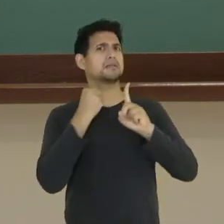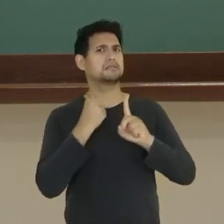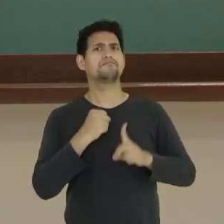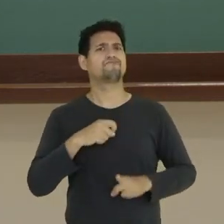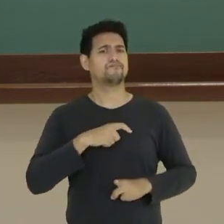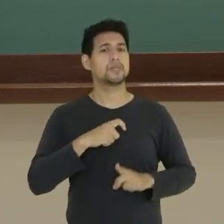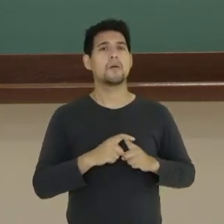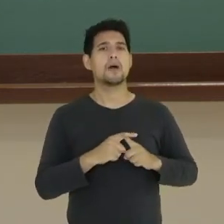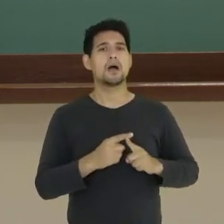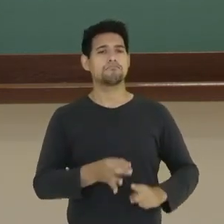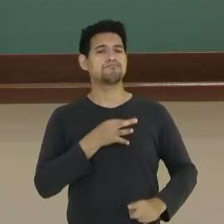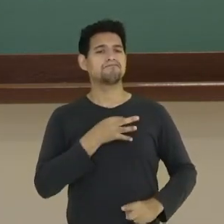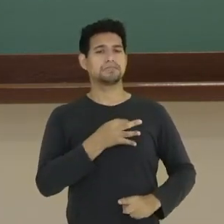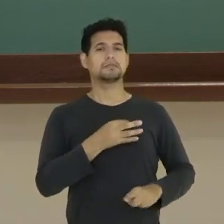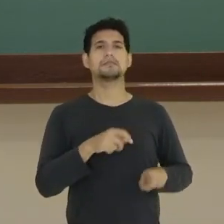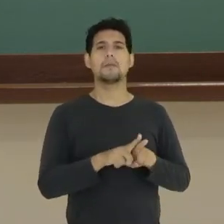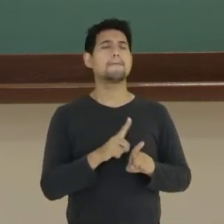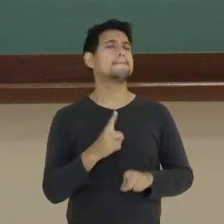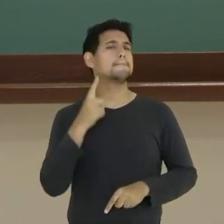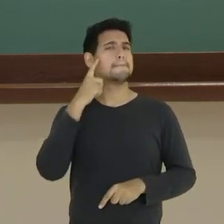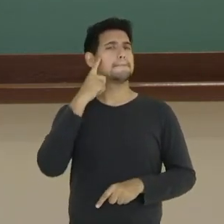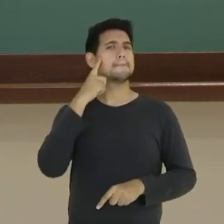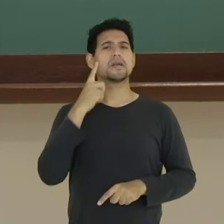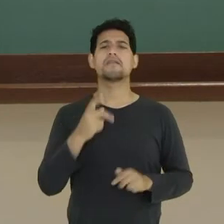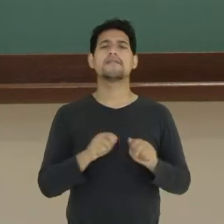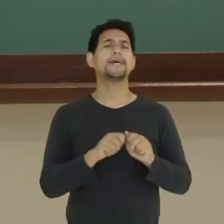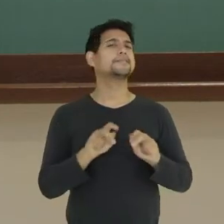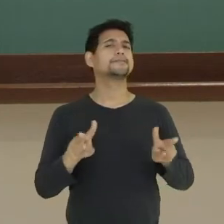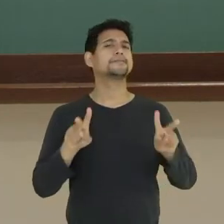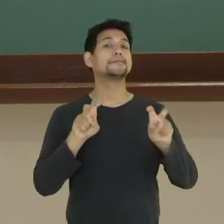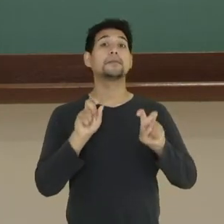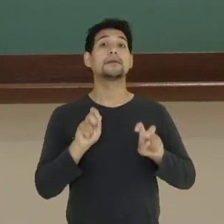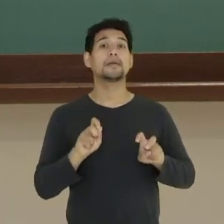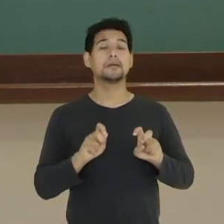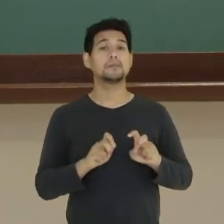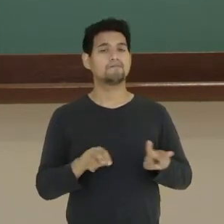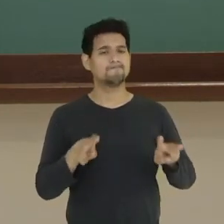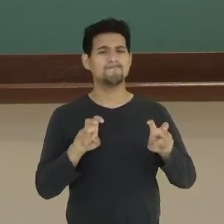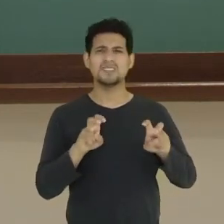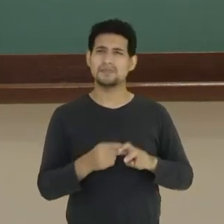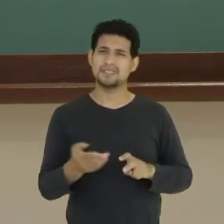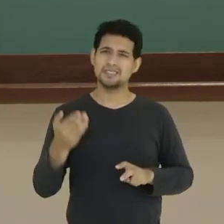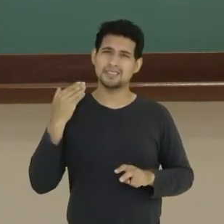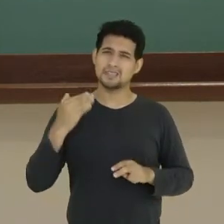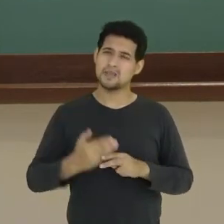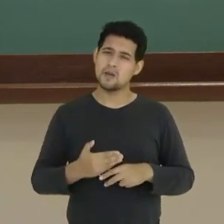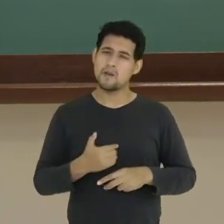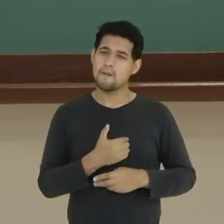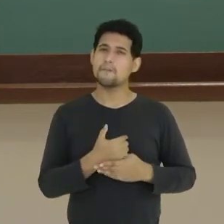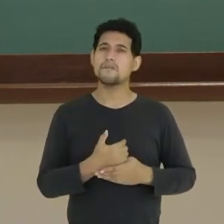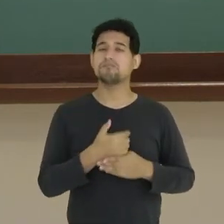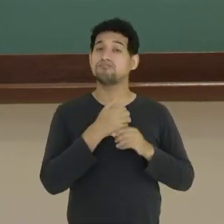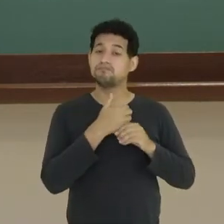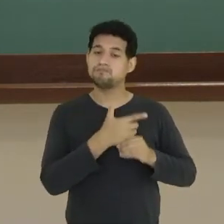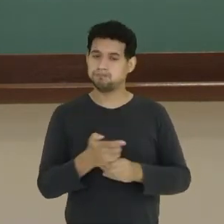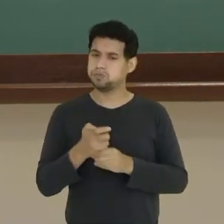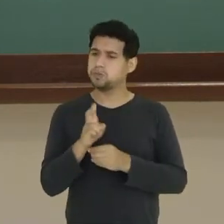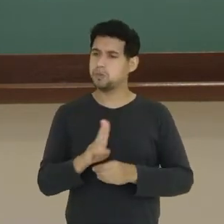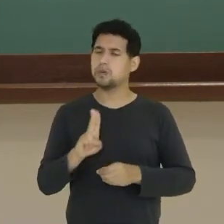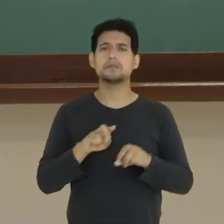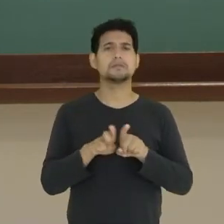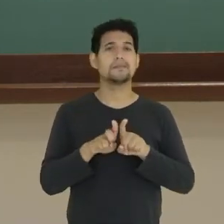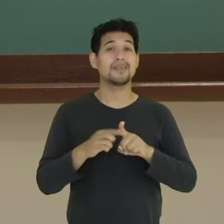crítica, então, o pensamento que ele faz é uma crítica às tiranias. Diz, então, que as democracias,